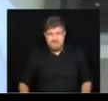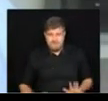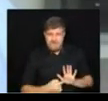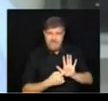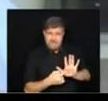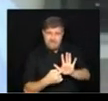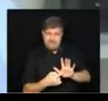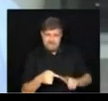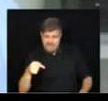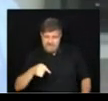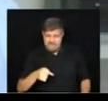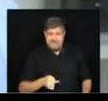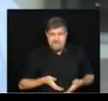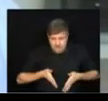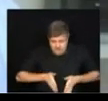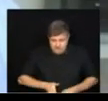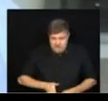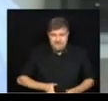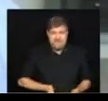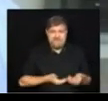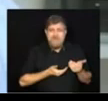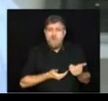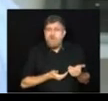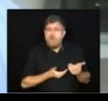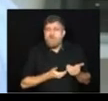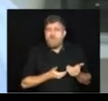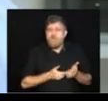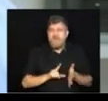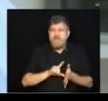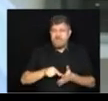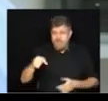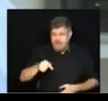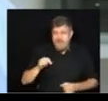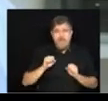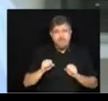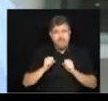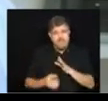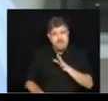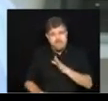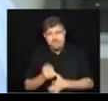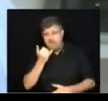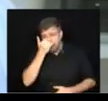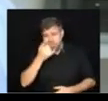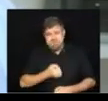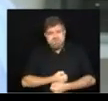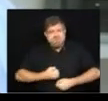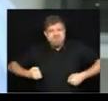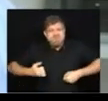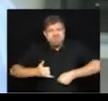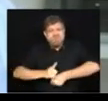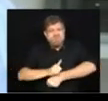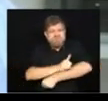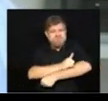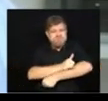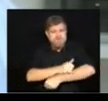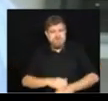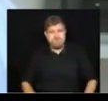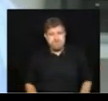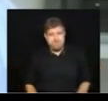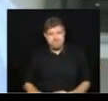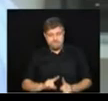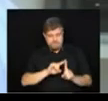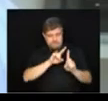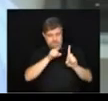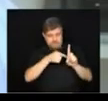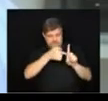na própria criança, no próprio feto, que depois poderá incorrer na obesidade. E depois do nascimento da